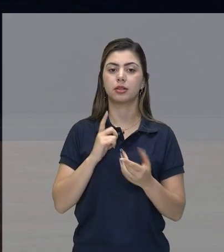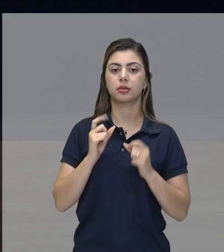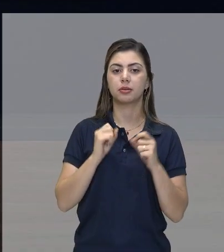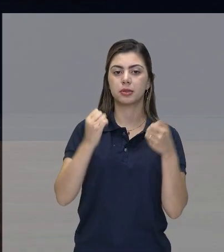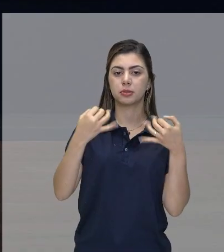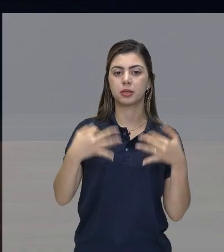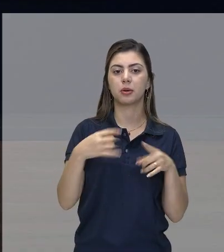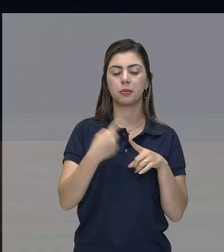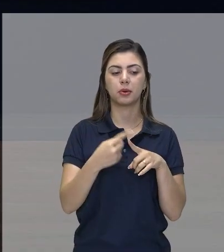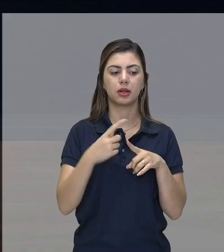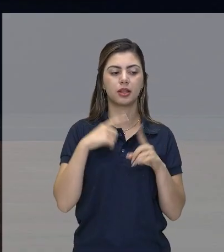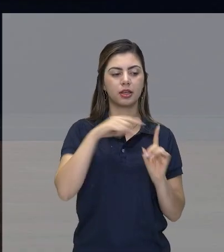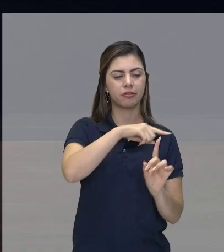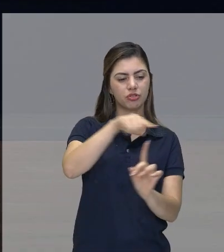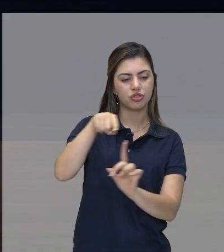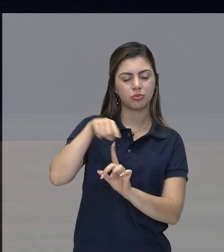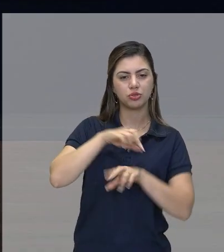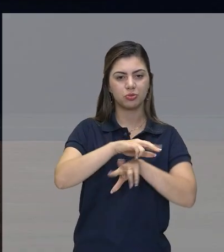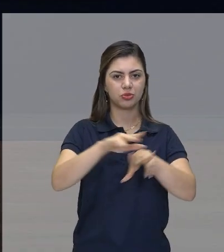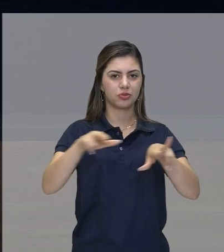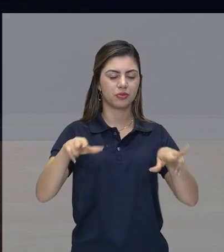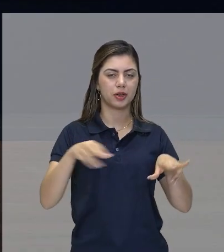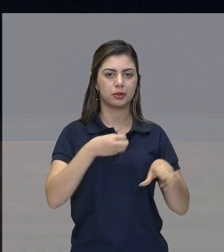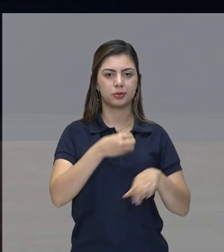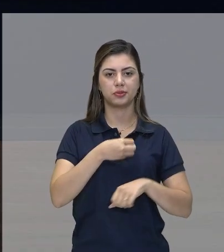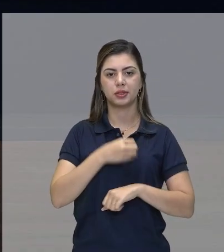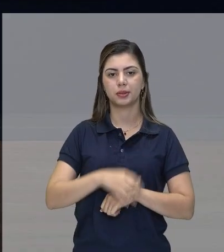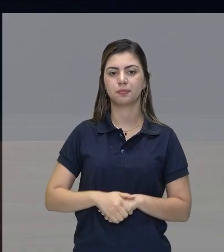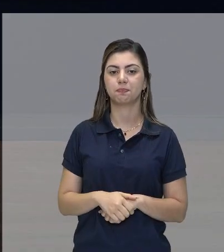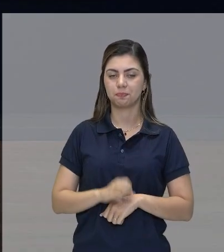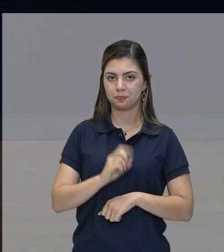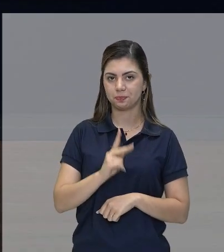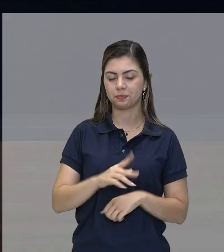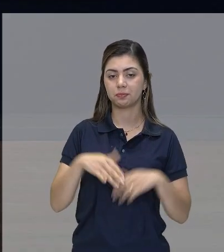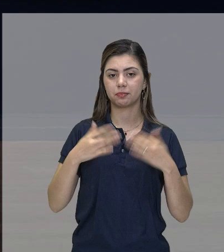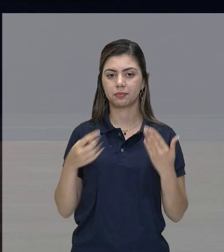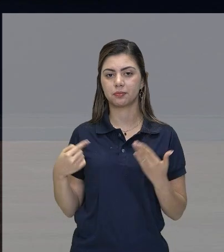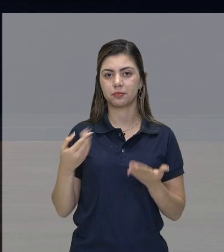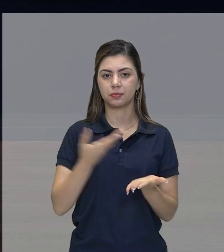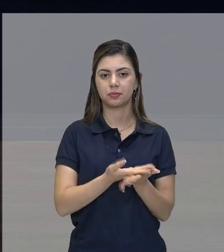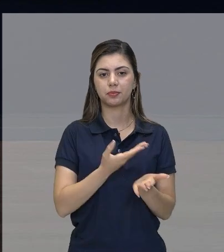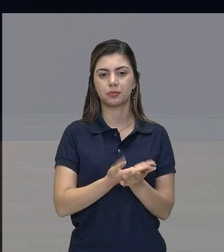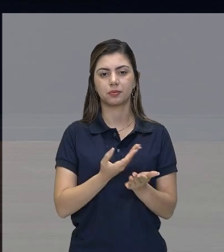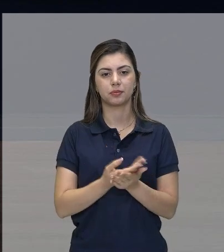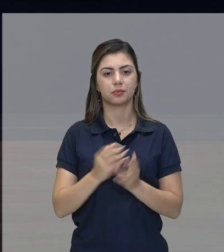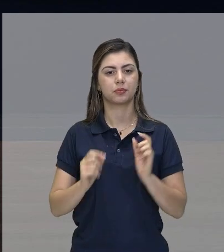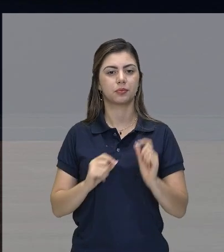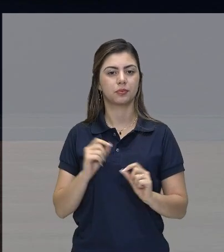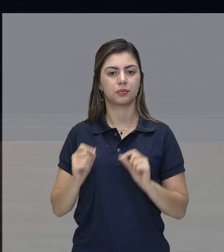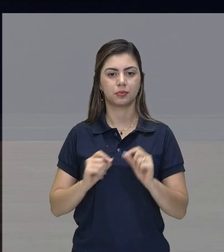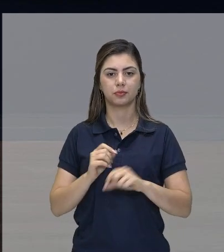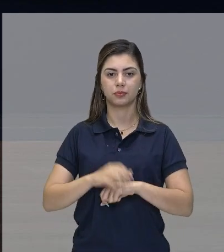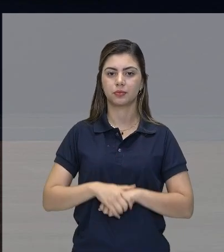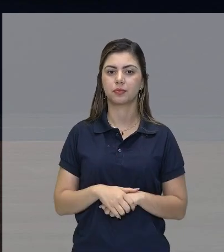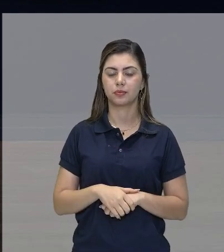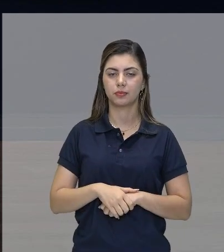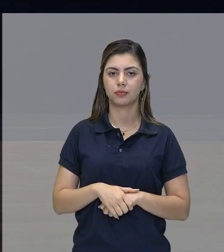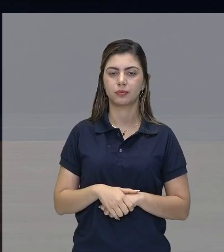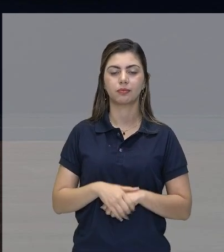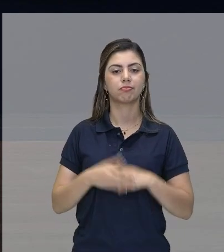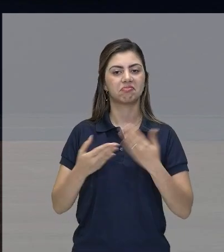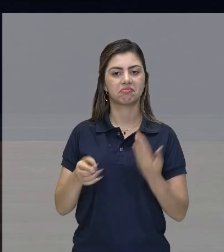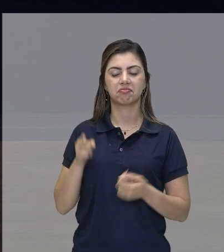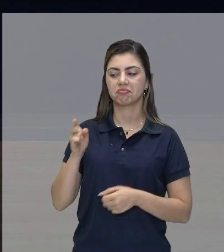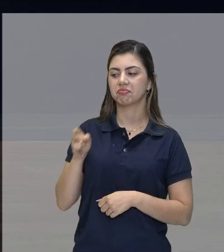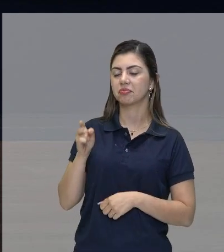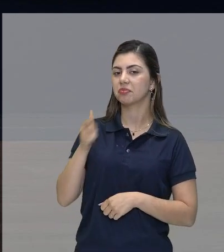essa diversidade de vida na Terra. Tá? Então, a gente observa ali essa grande contribuição, né,